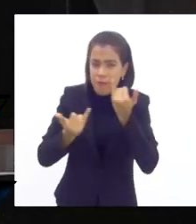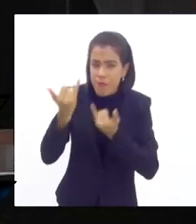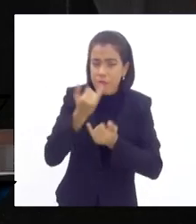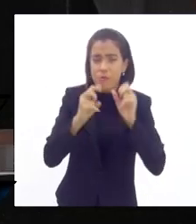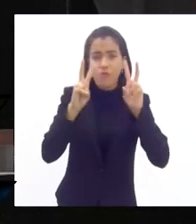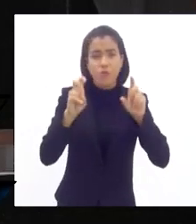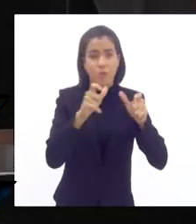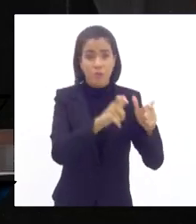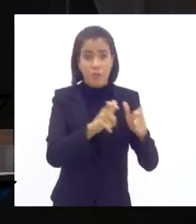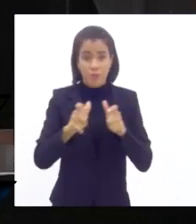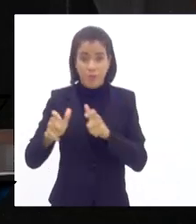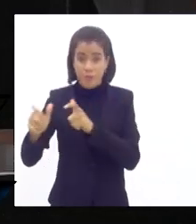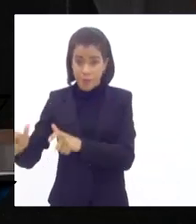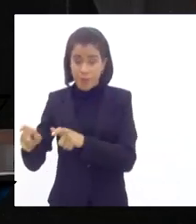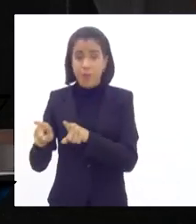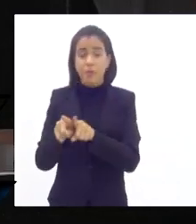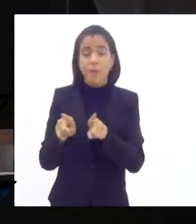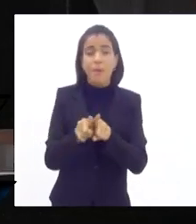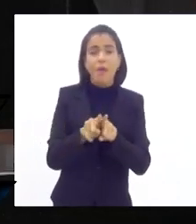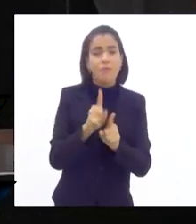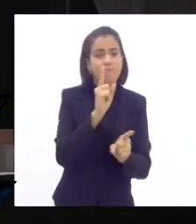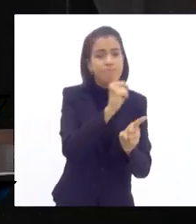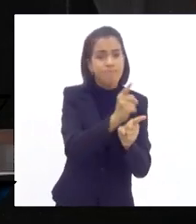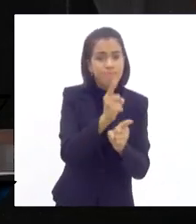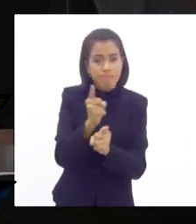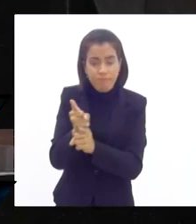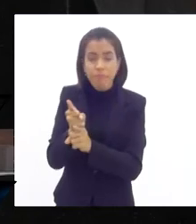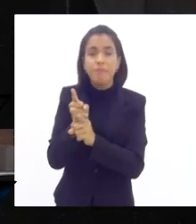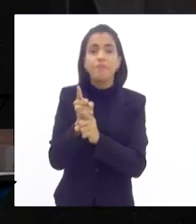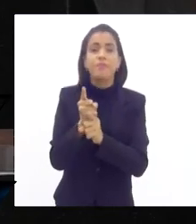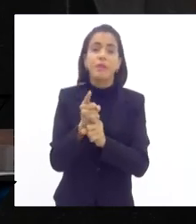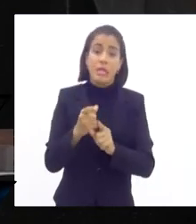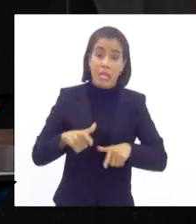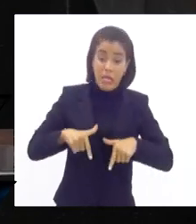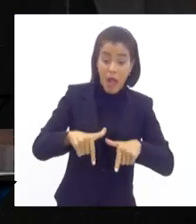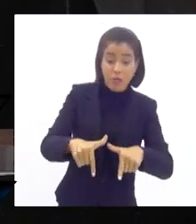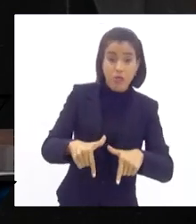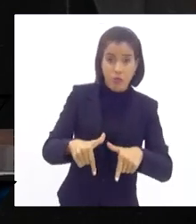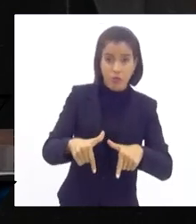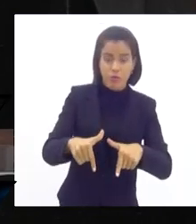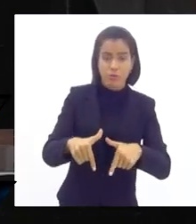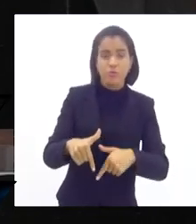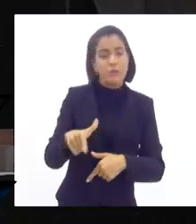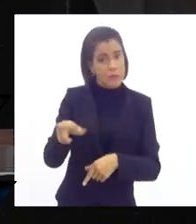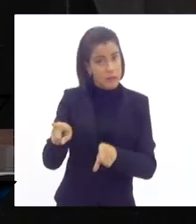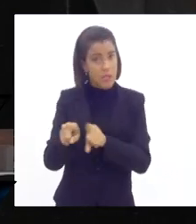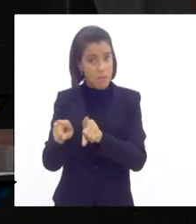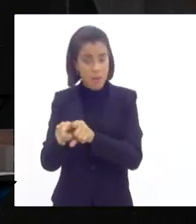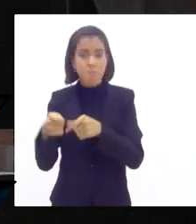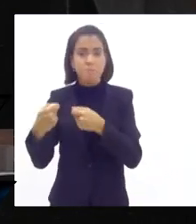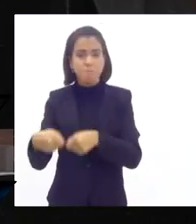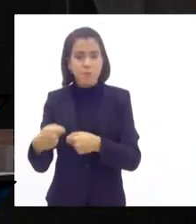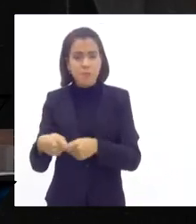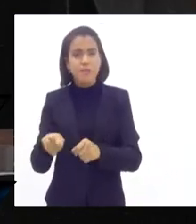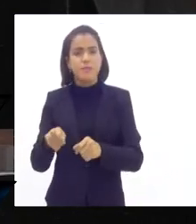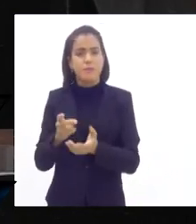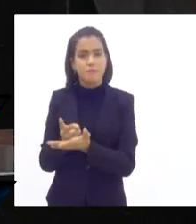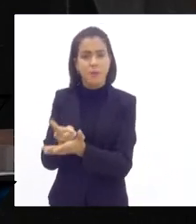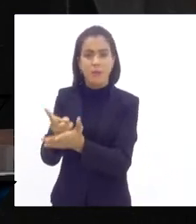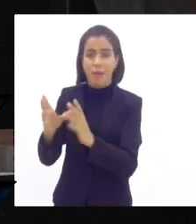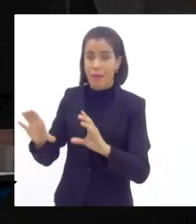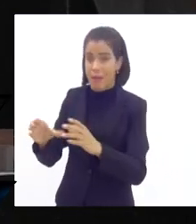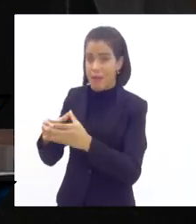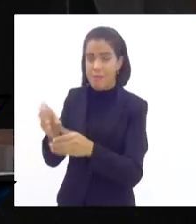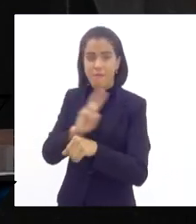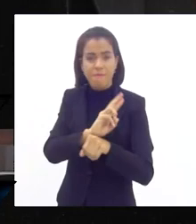os locais e regularidade constatadas e ações tomadas eles também devem manter equipes de vigilância